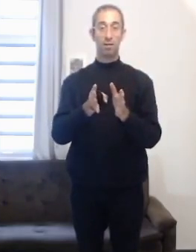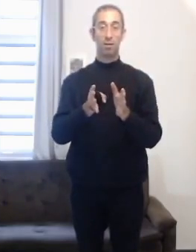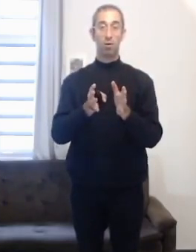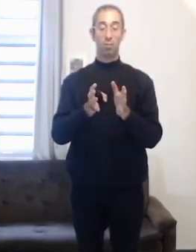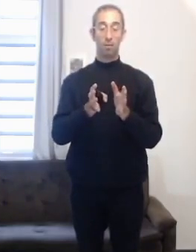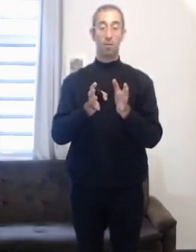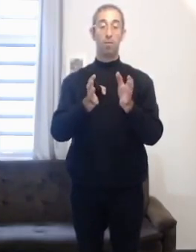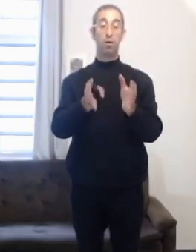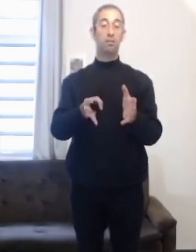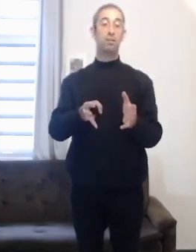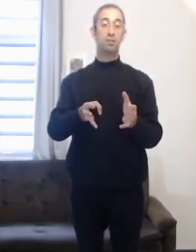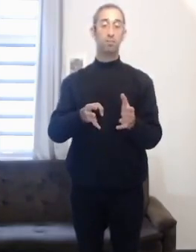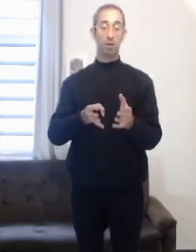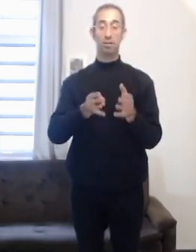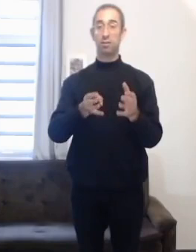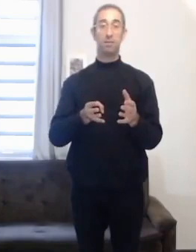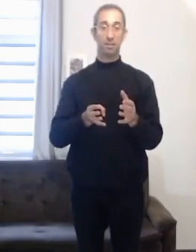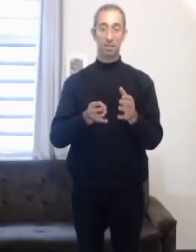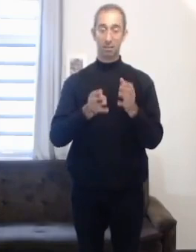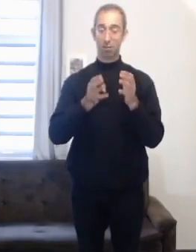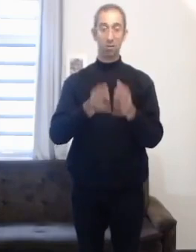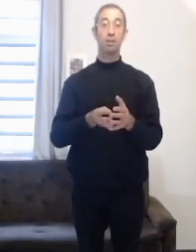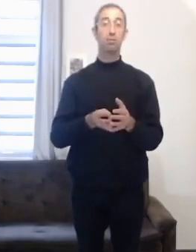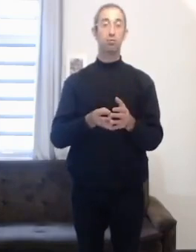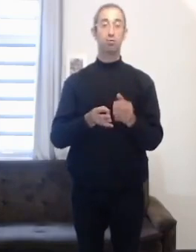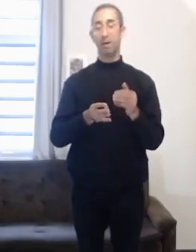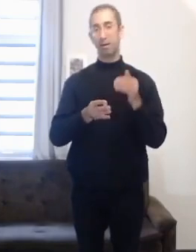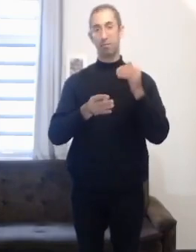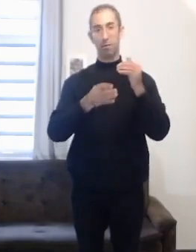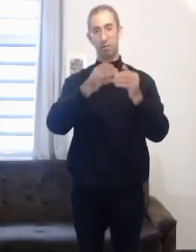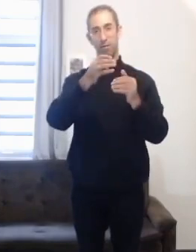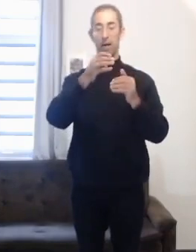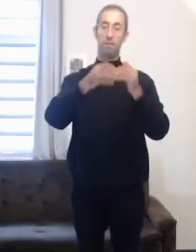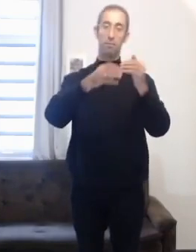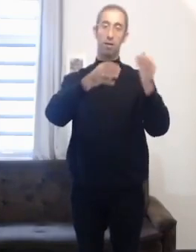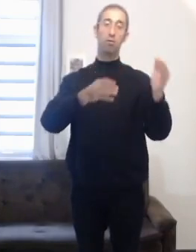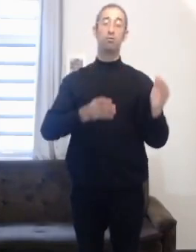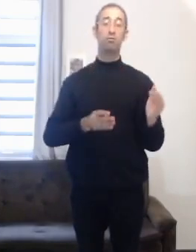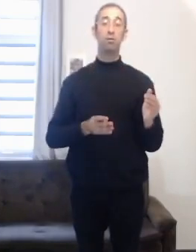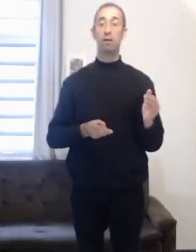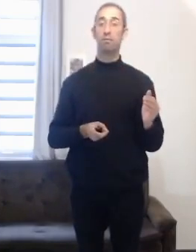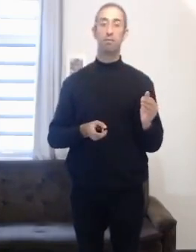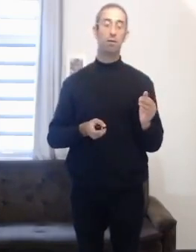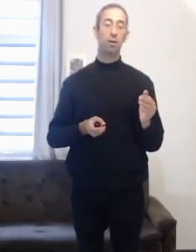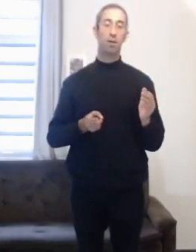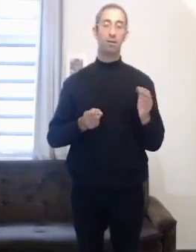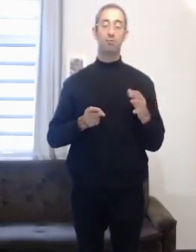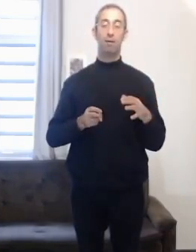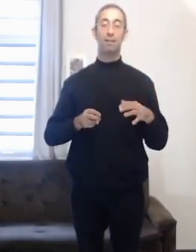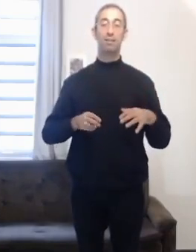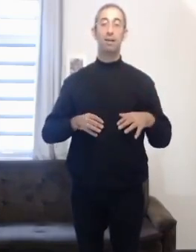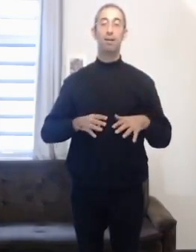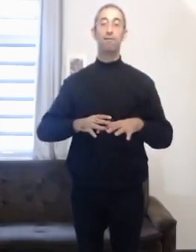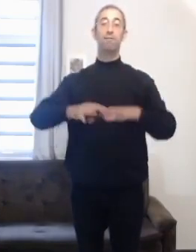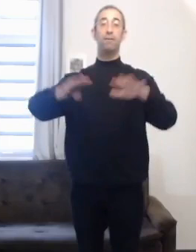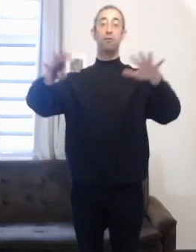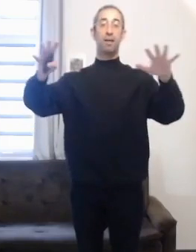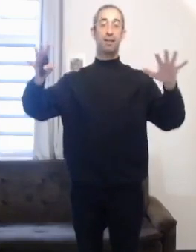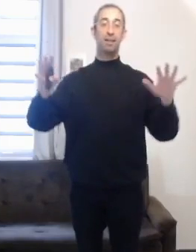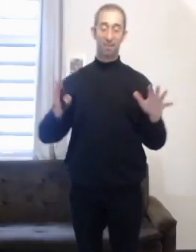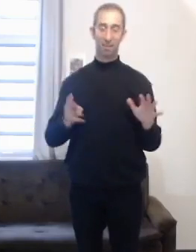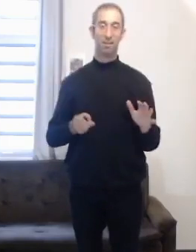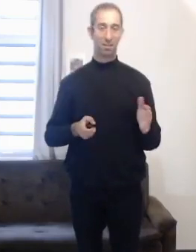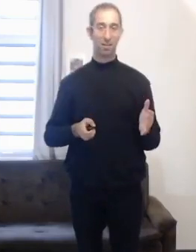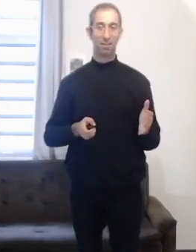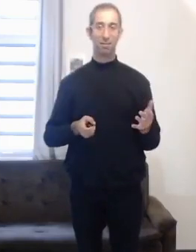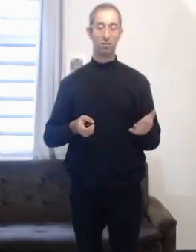problema, né? Uma proposta de hipótese de pesquisa no início. Tudo bem, pode aprimorar ao longo do tempo. Mas não é assim, vou ver o que